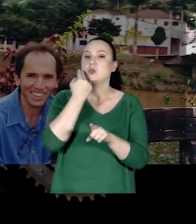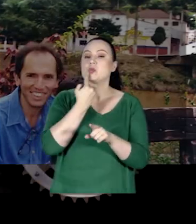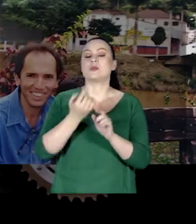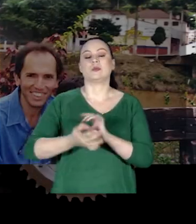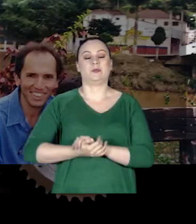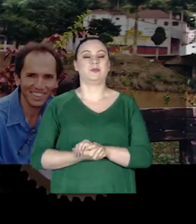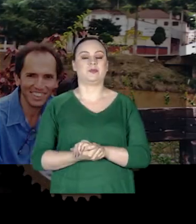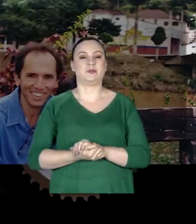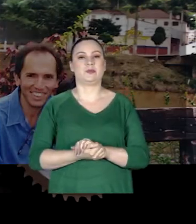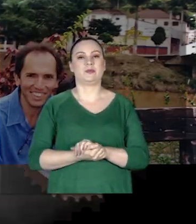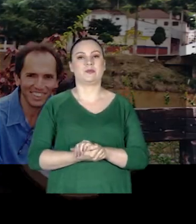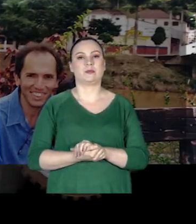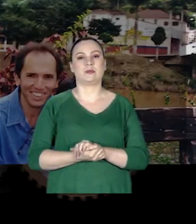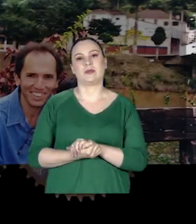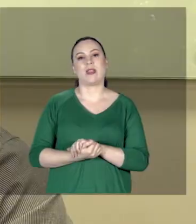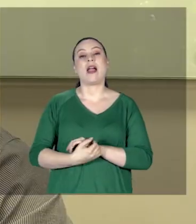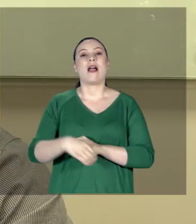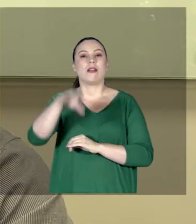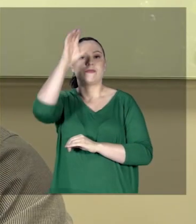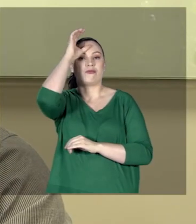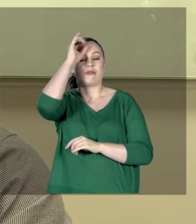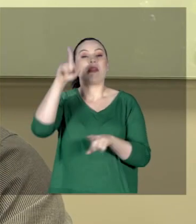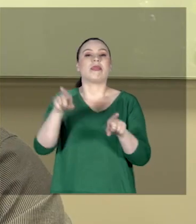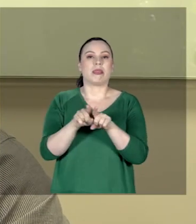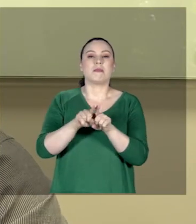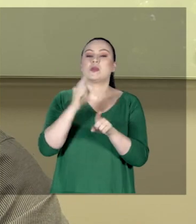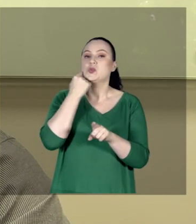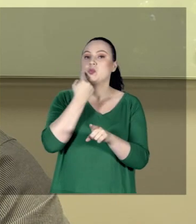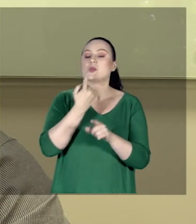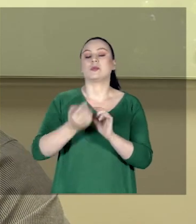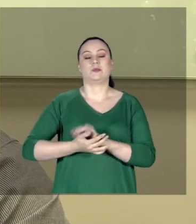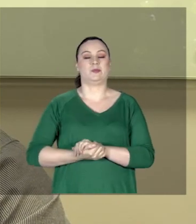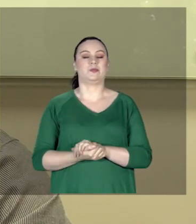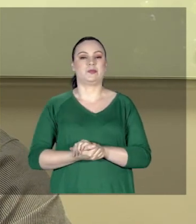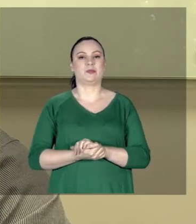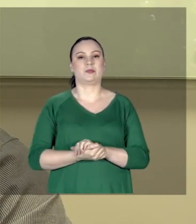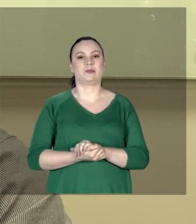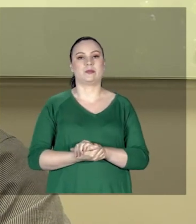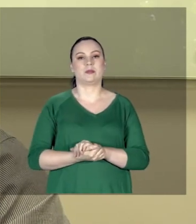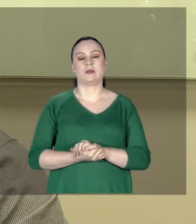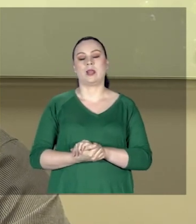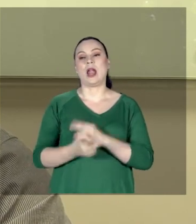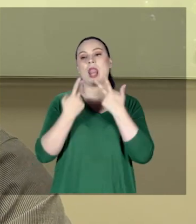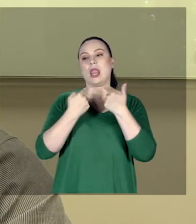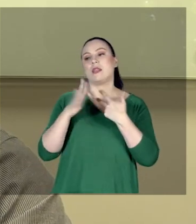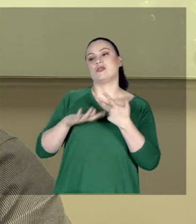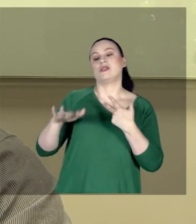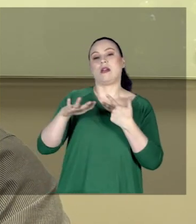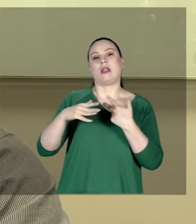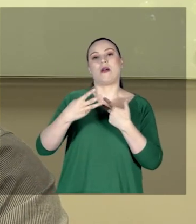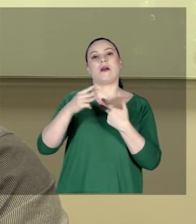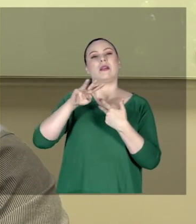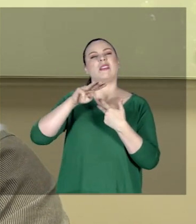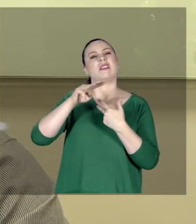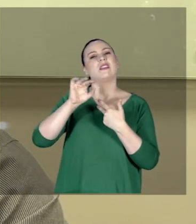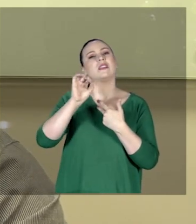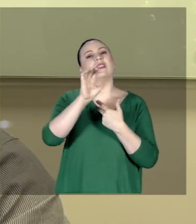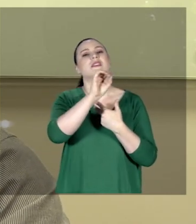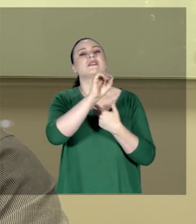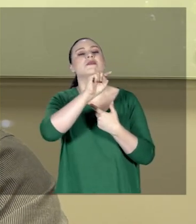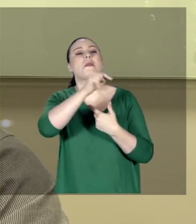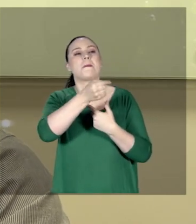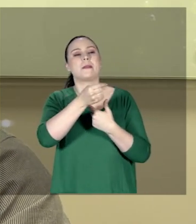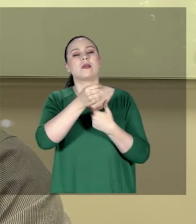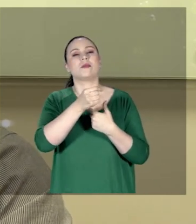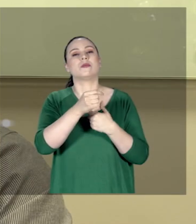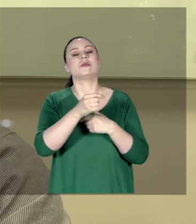A tia dele também era surda. Na língua geral, tem cerca de 300 mil termos dicionarizados, em